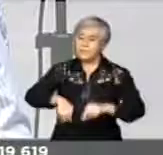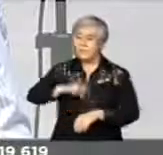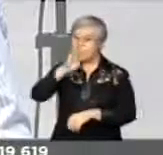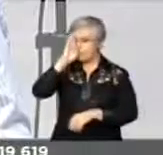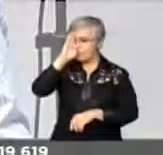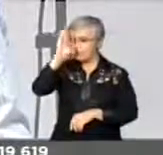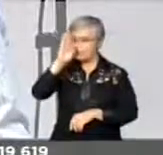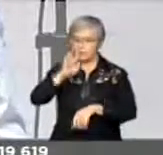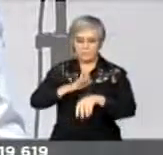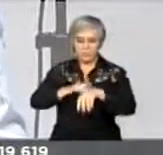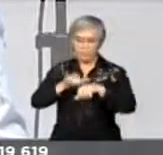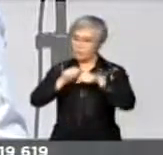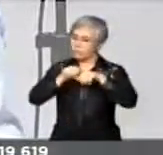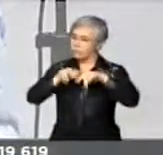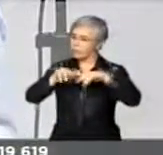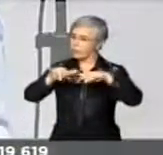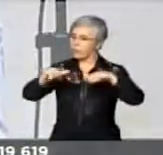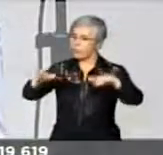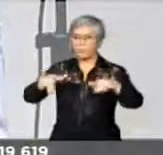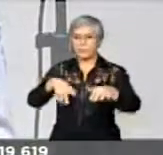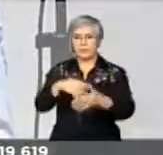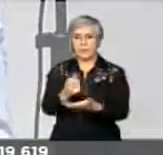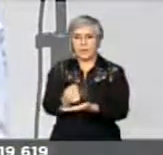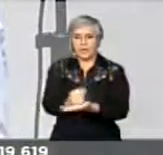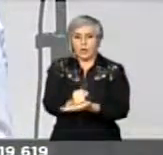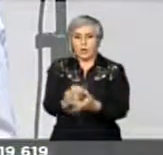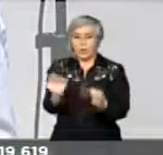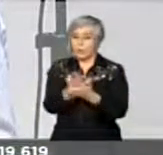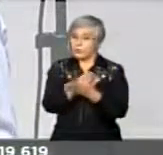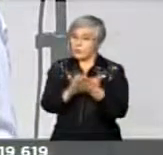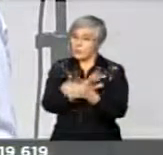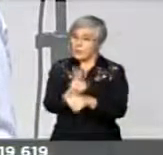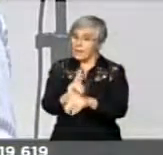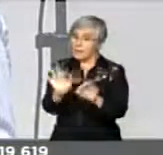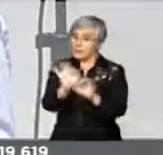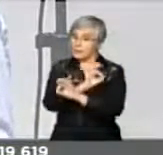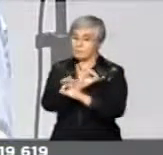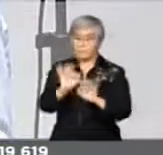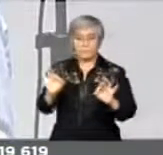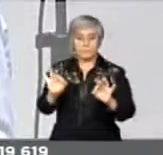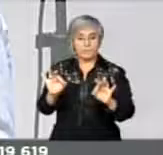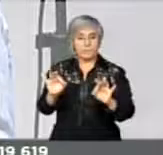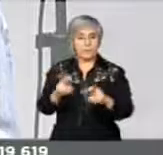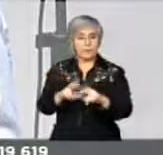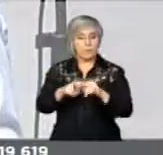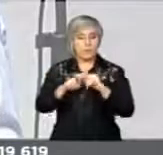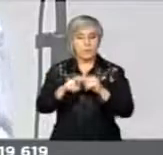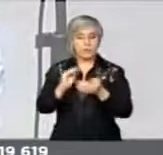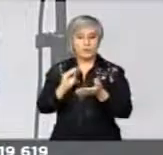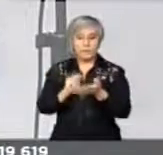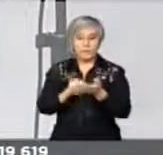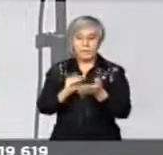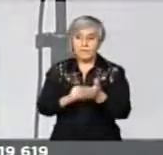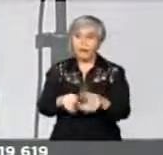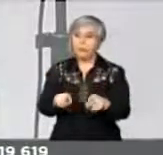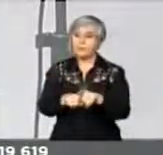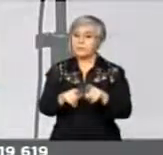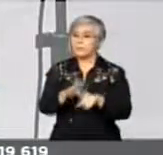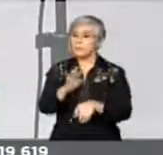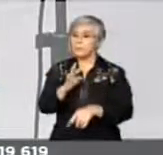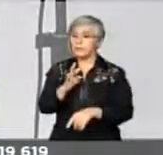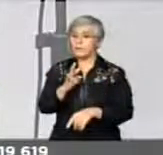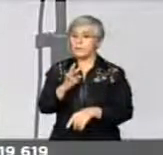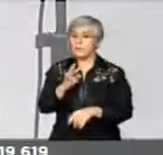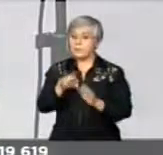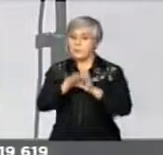está absolutamente descontrolada por falta, inclusive, de conhecimento por parte